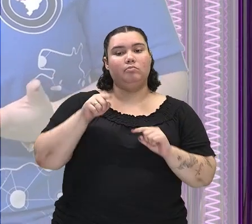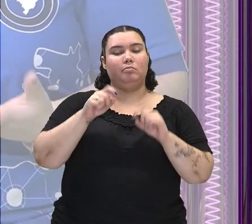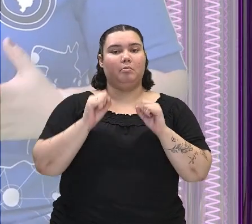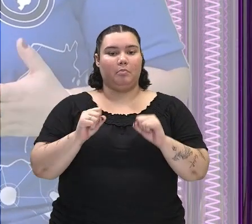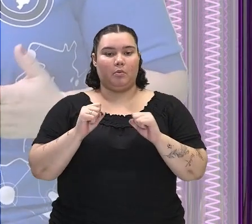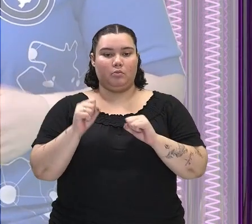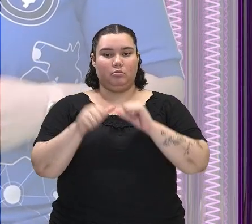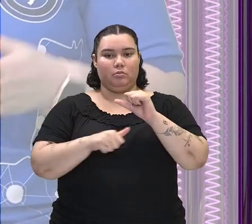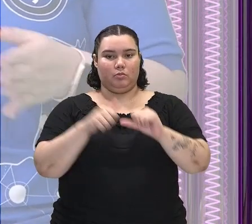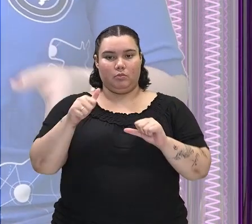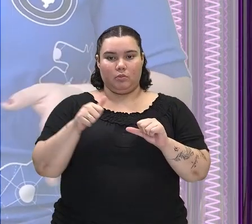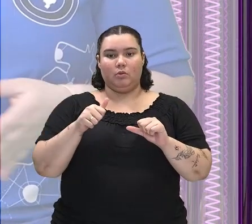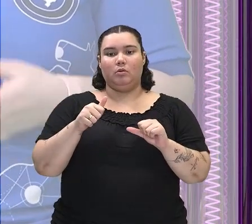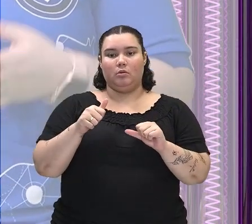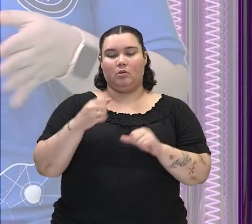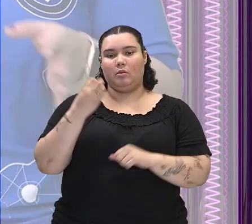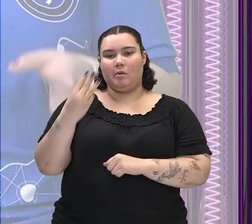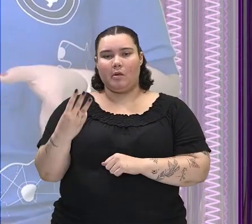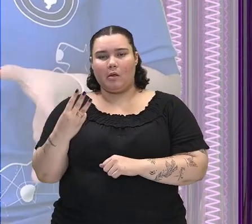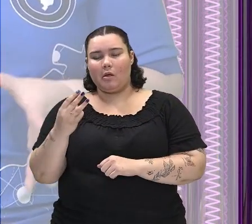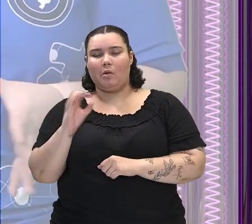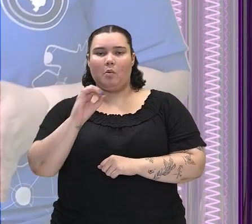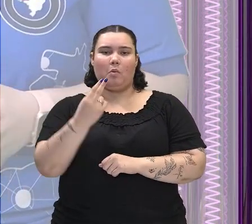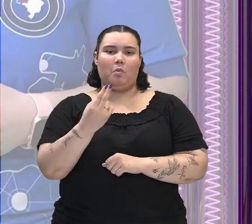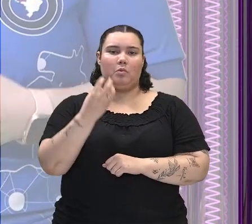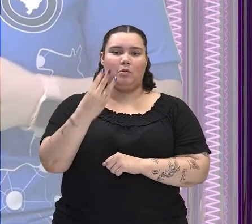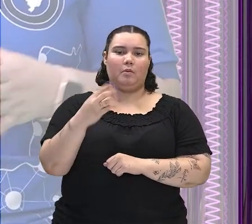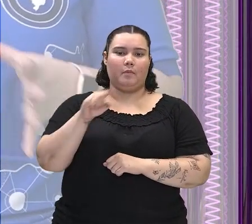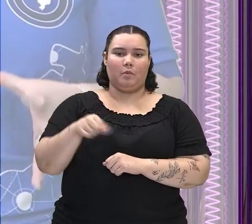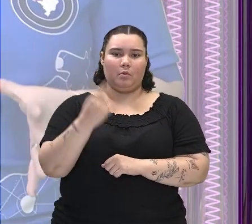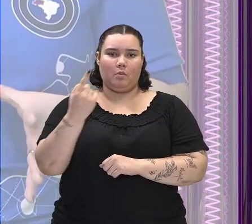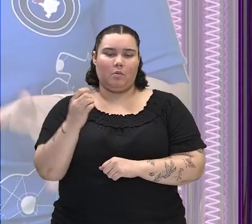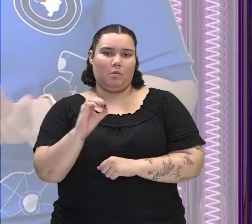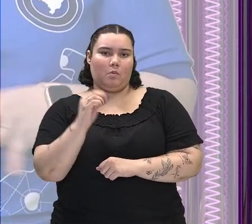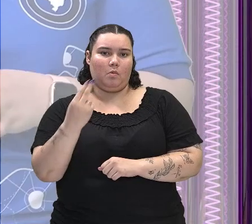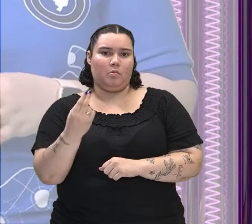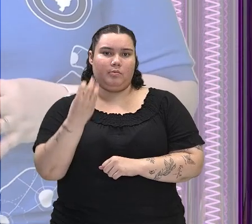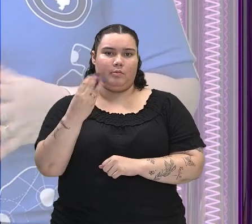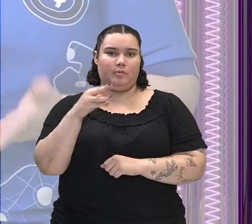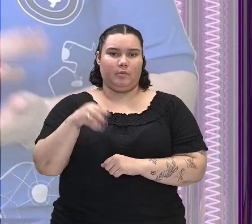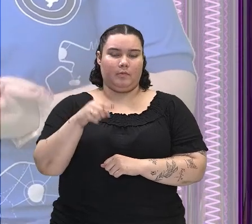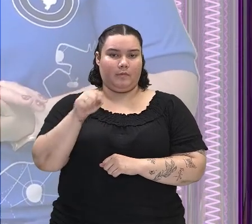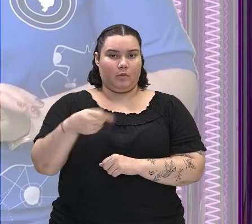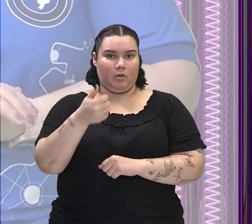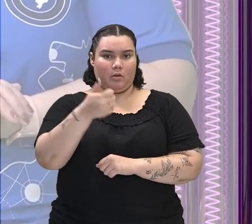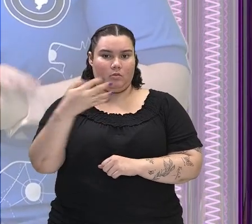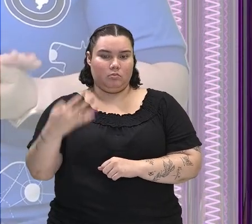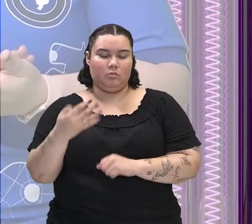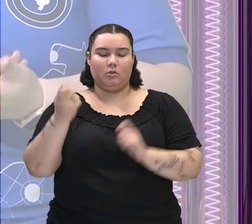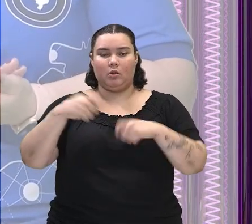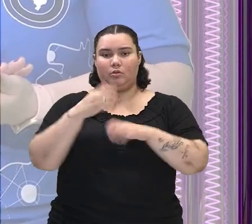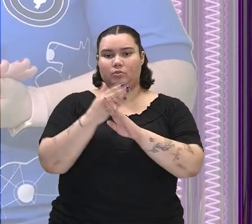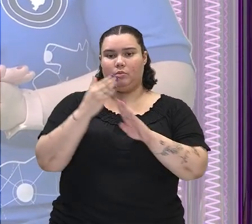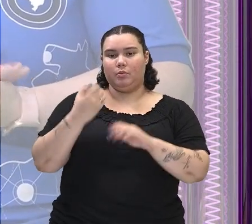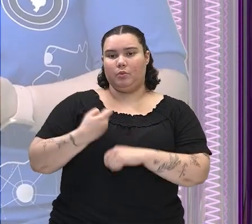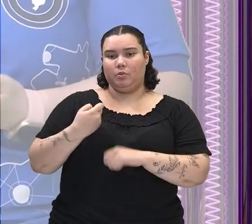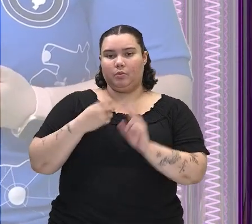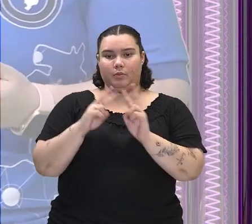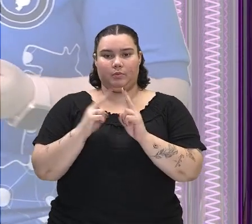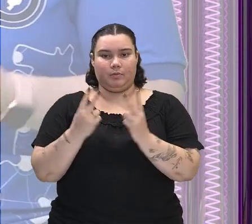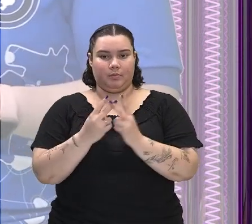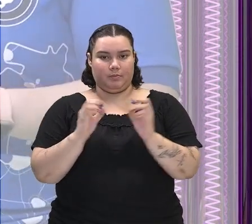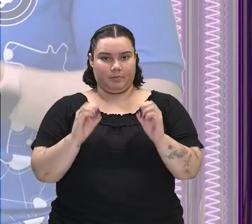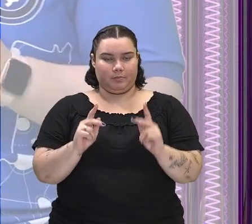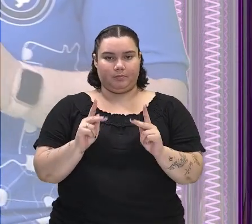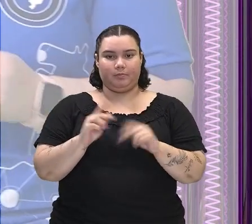pode substituir, né, por 3, por 3,1, por 3,14 e chegar num valor mais aproximado do volume, certo?